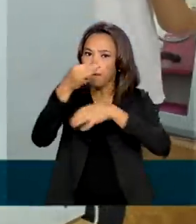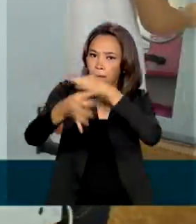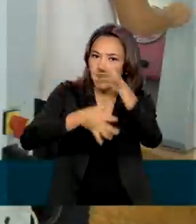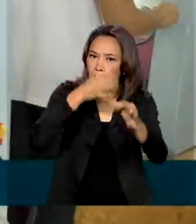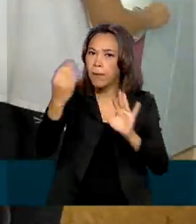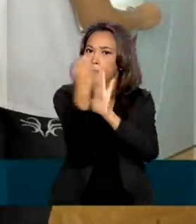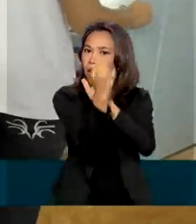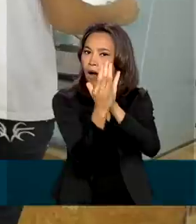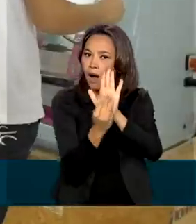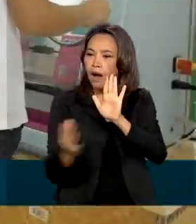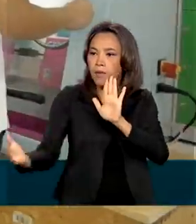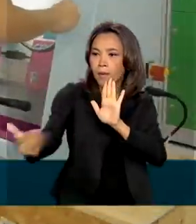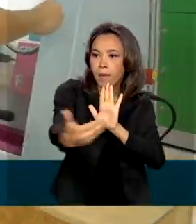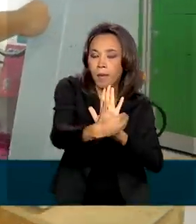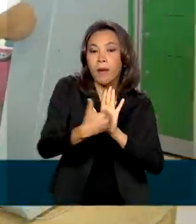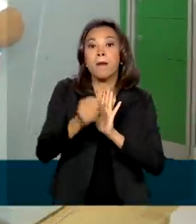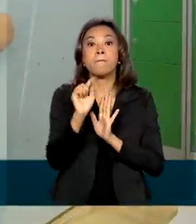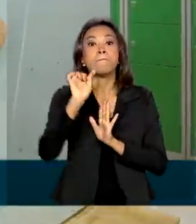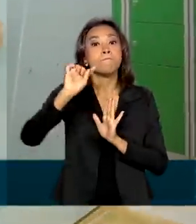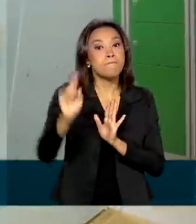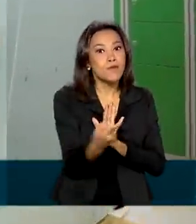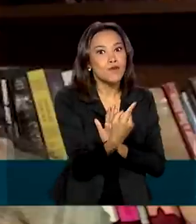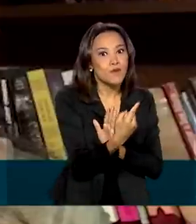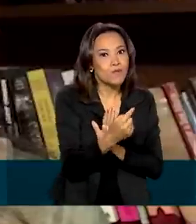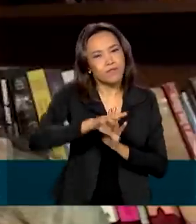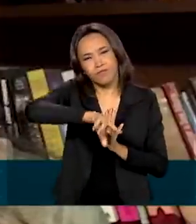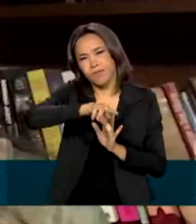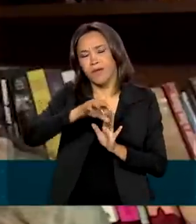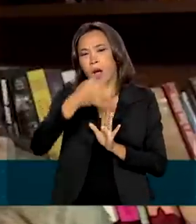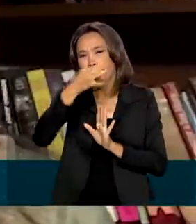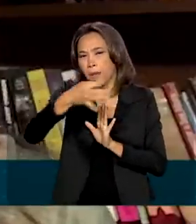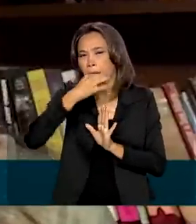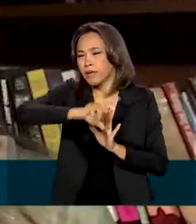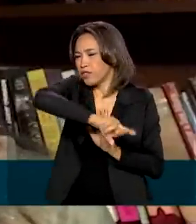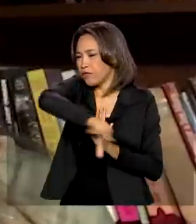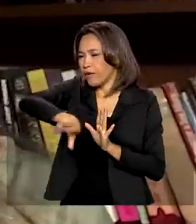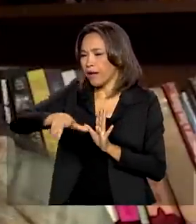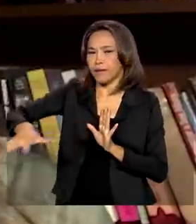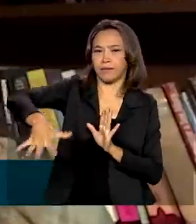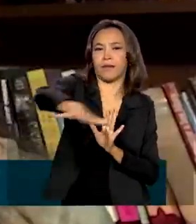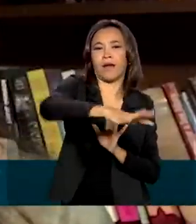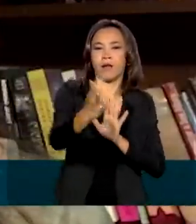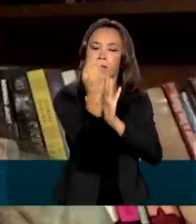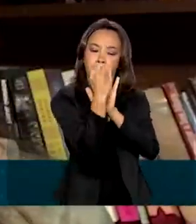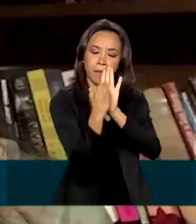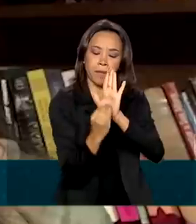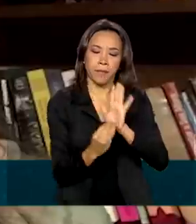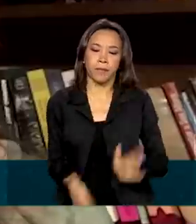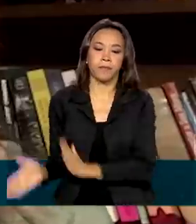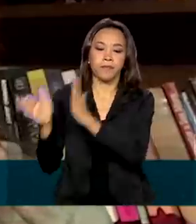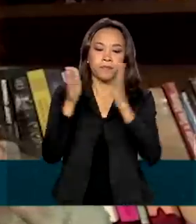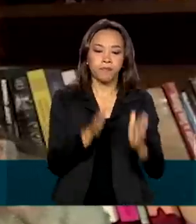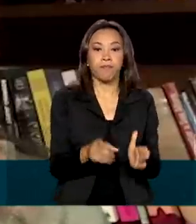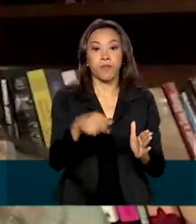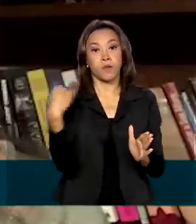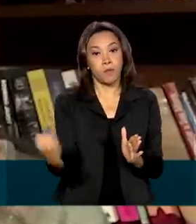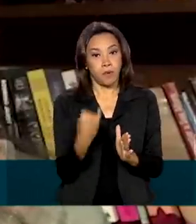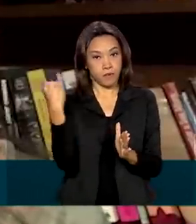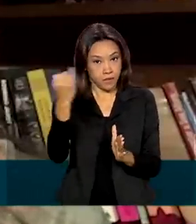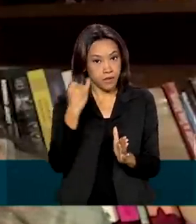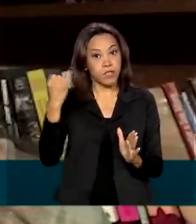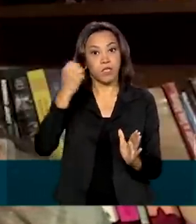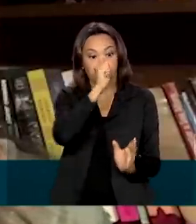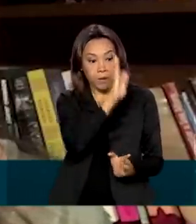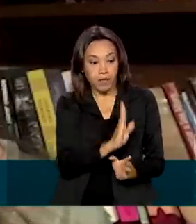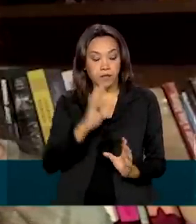mais de mil contribuições de vários setores importante destacar aqui que todos nós sabemos que o